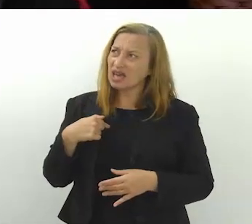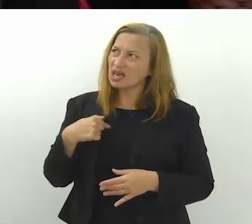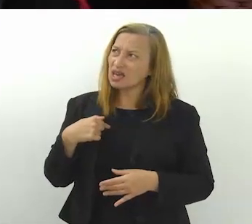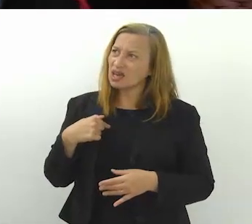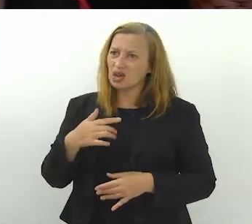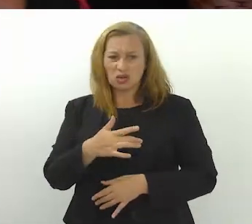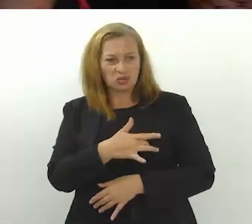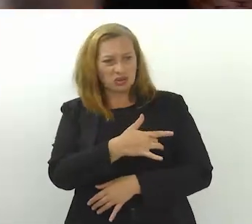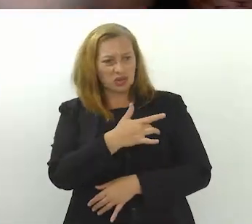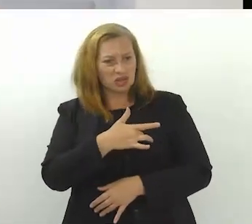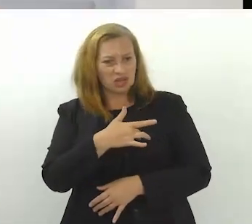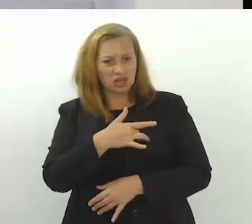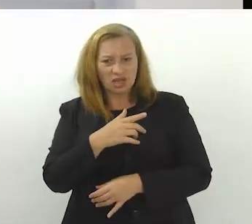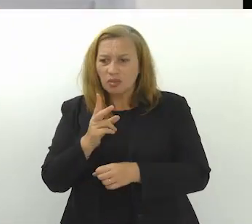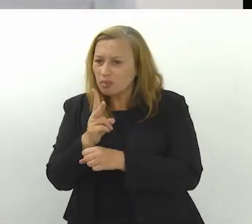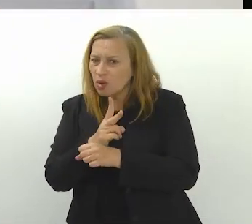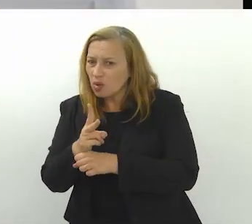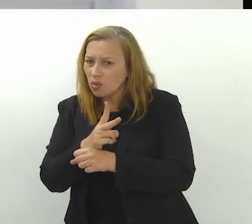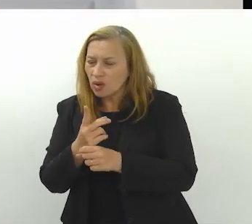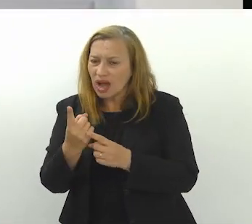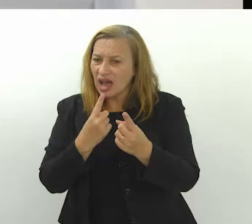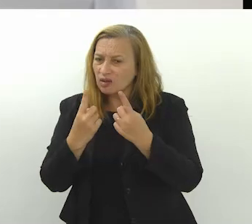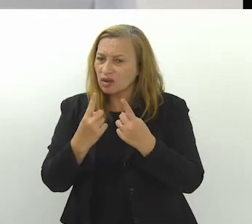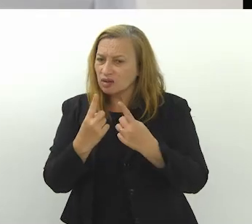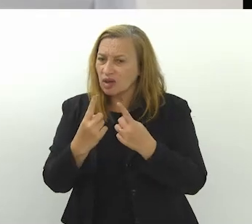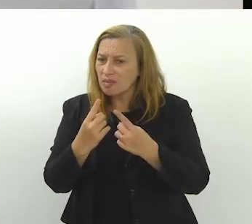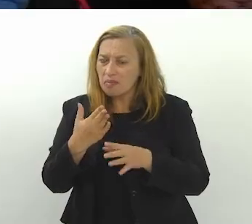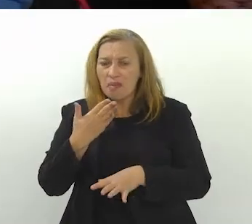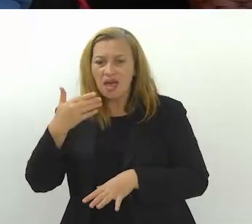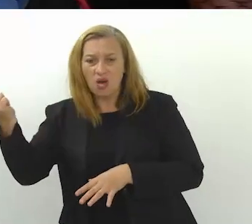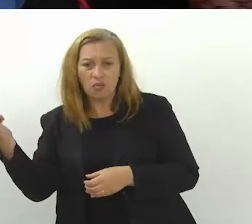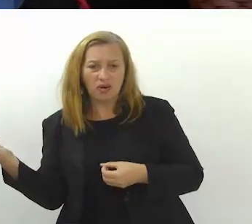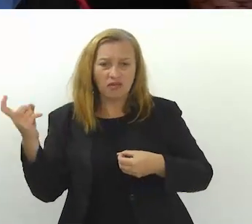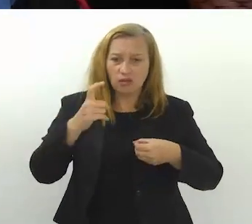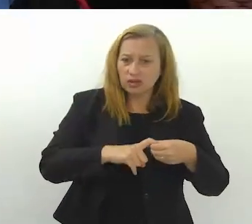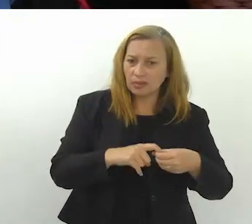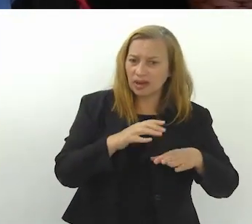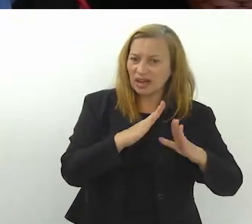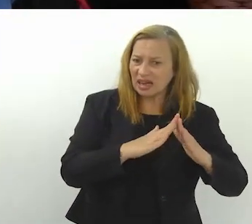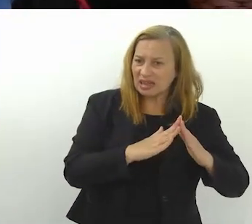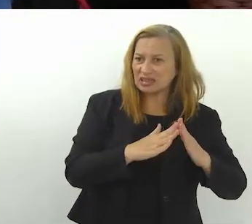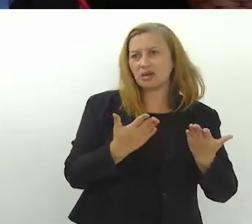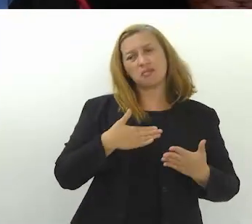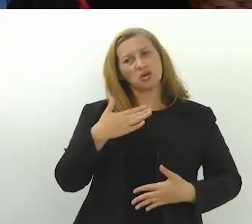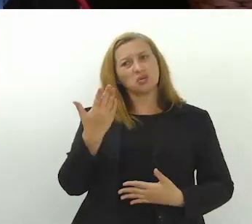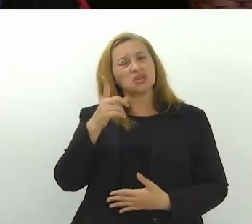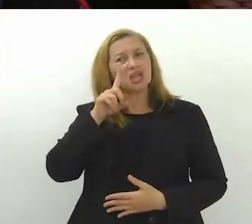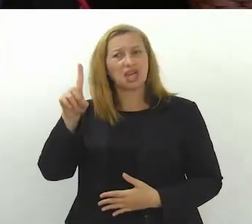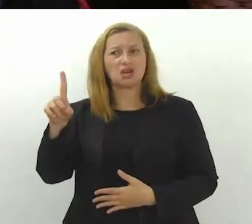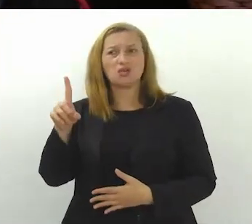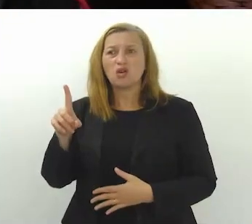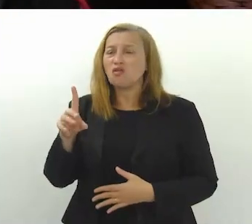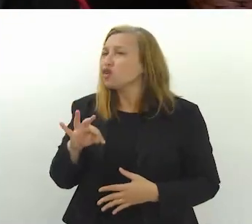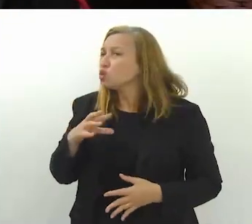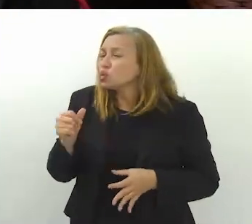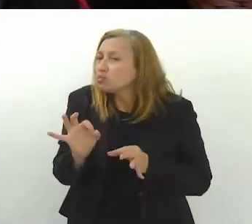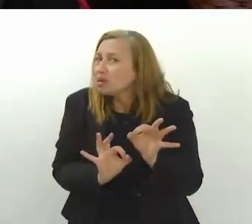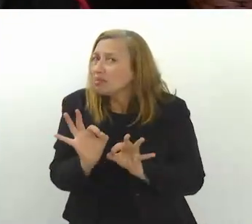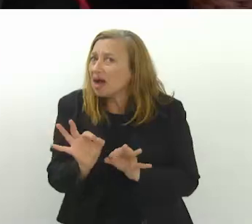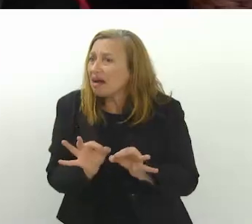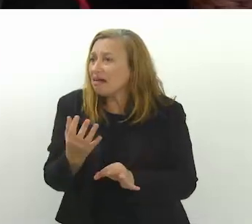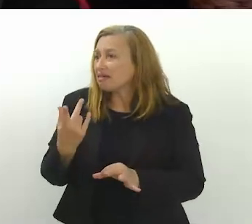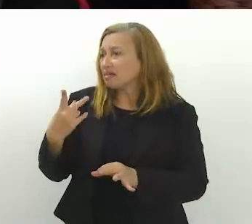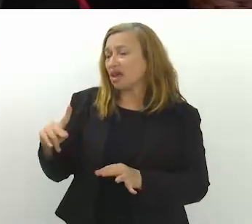por aqui, Fernão Dias, porque vão voltar para Belo Horizonte. Pelo amor de Deus. Eu acho que foi tudo programado